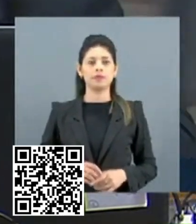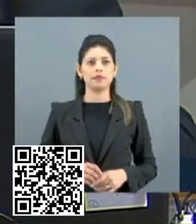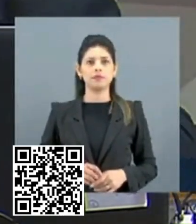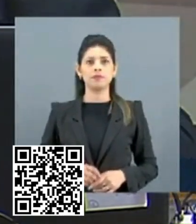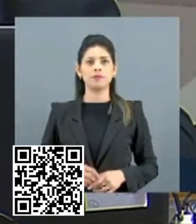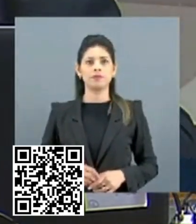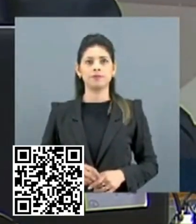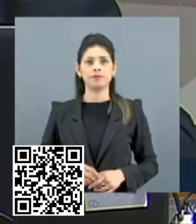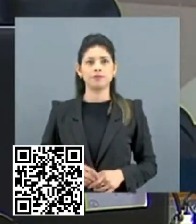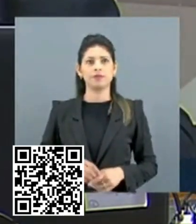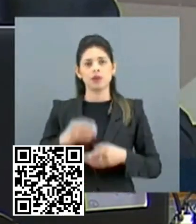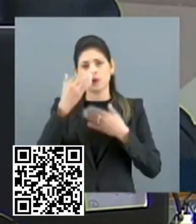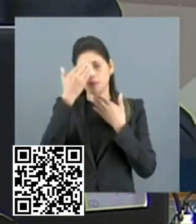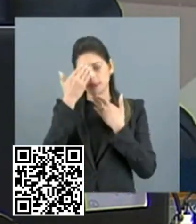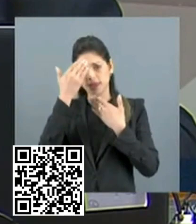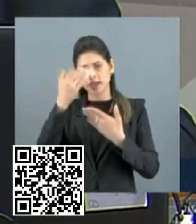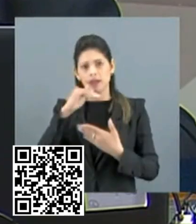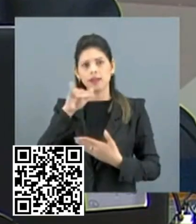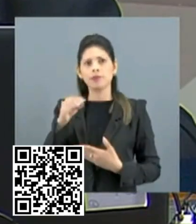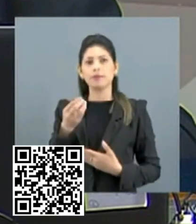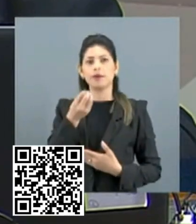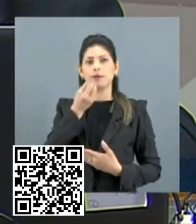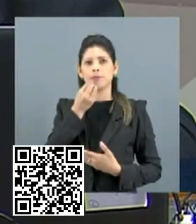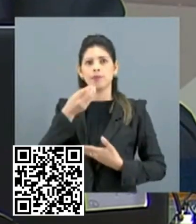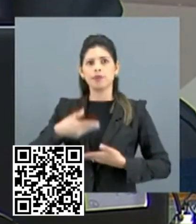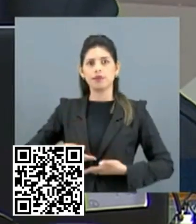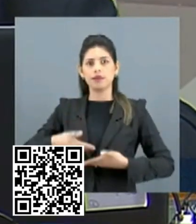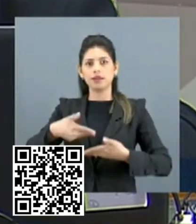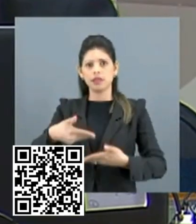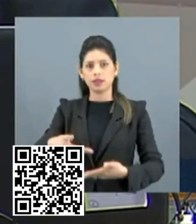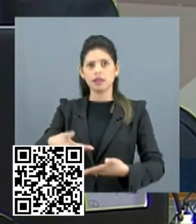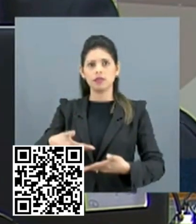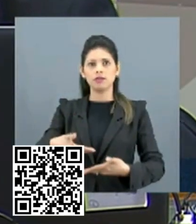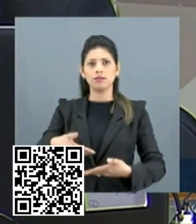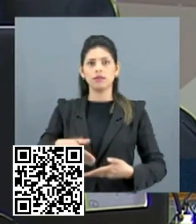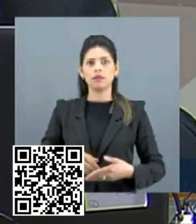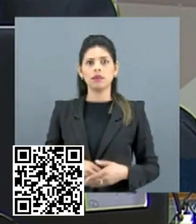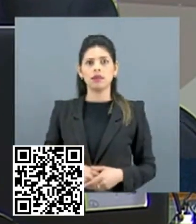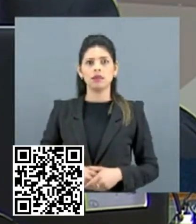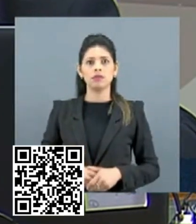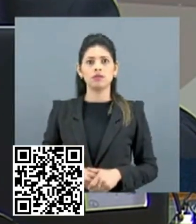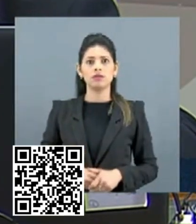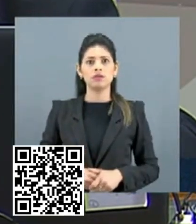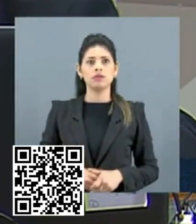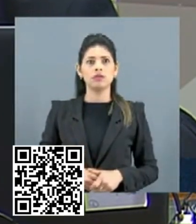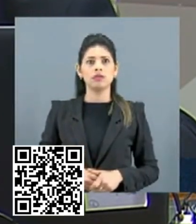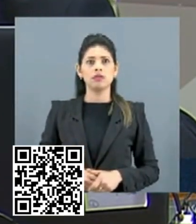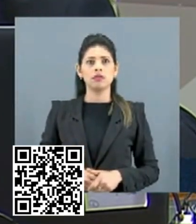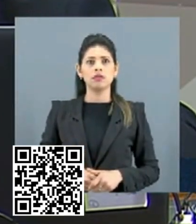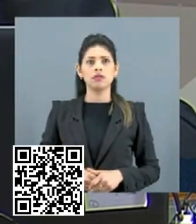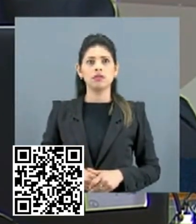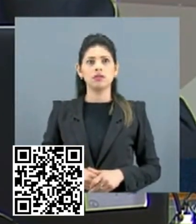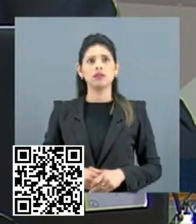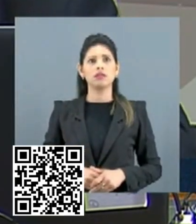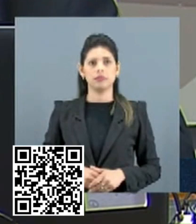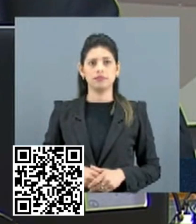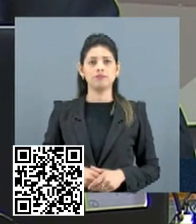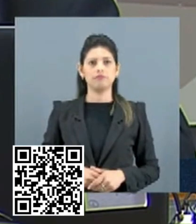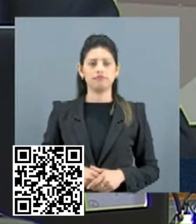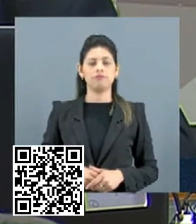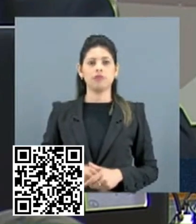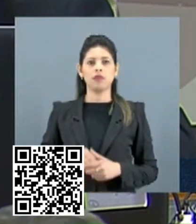Obrigado pela oportunidade de poder estar aqui com vocês e digo que eu vou colaborar com